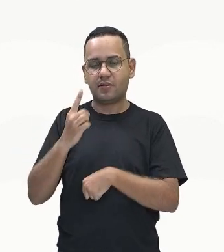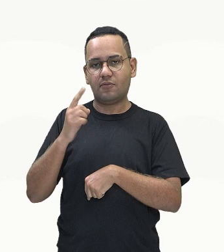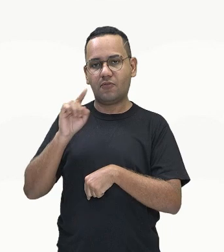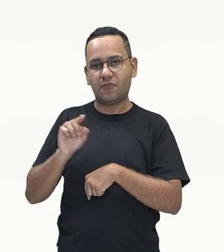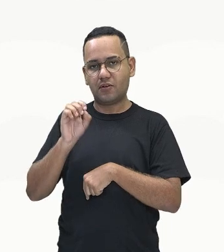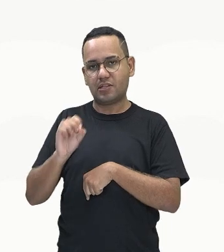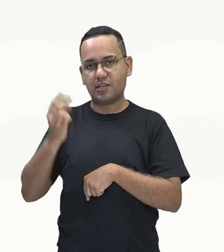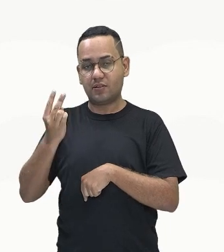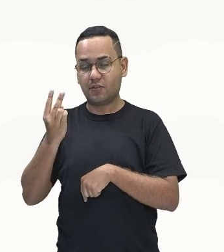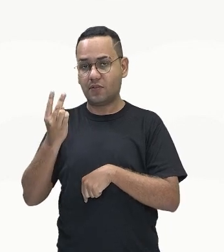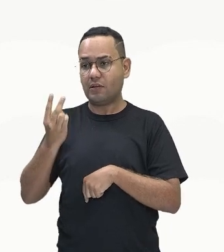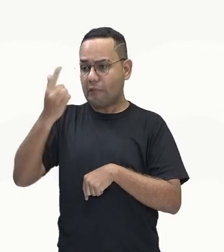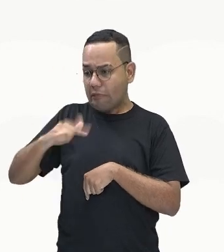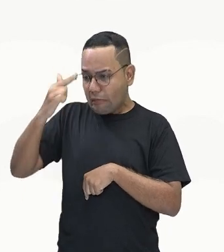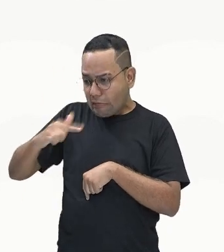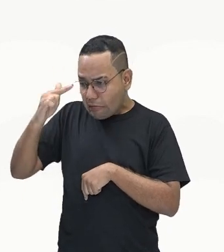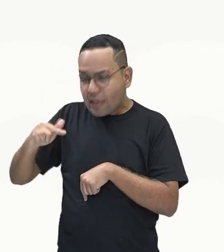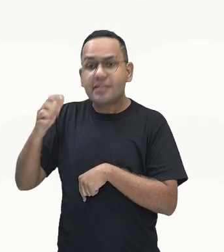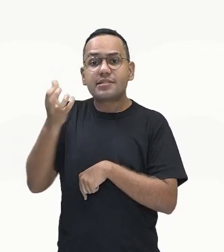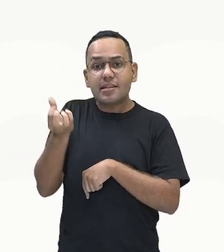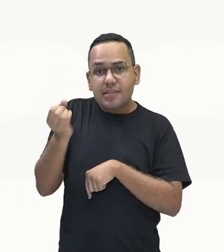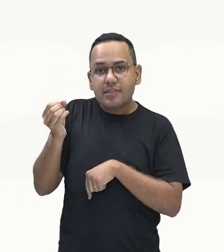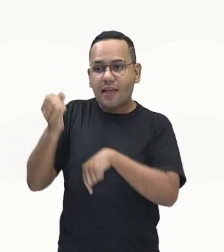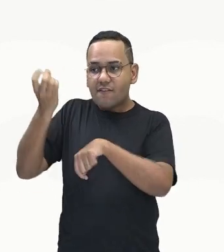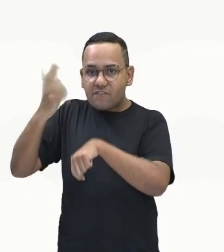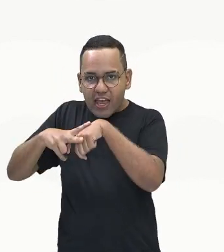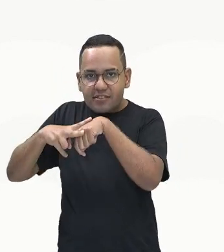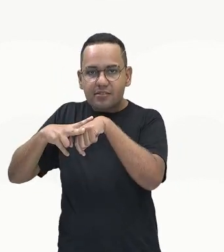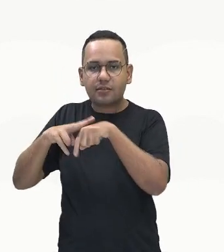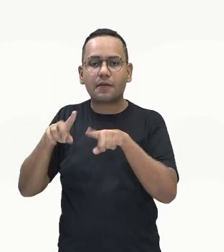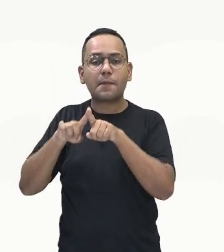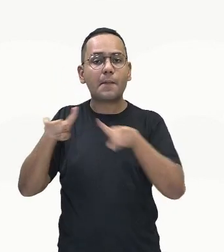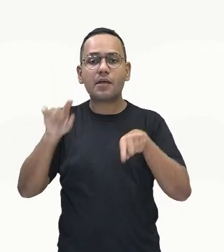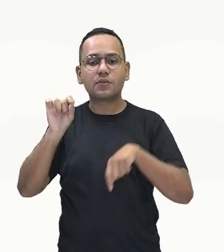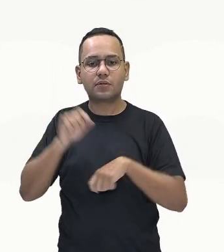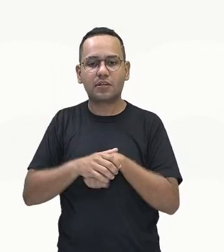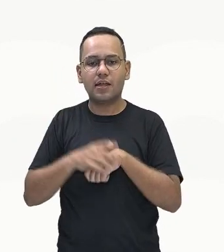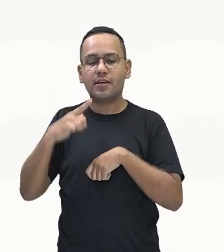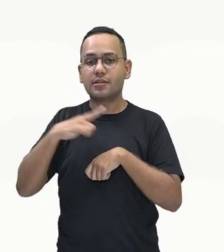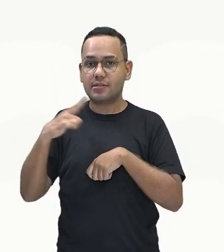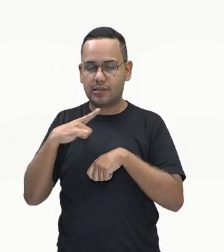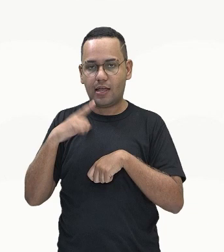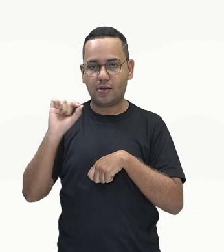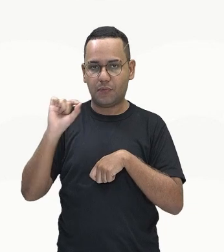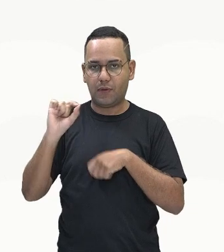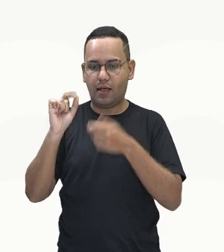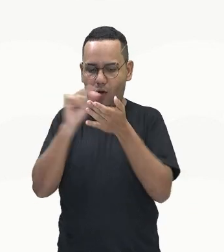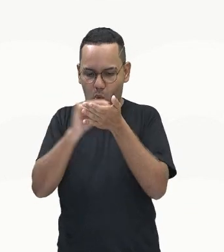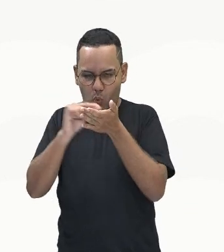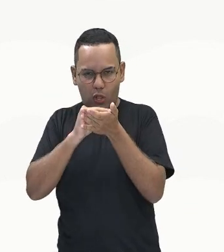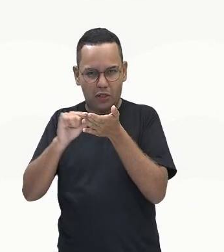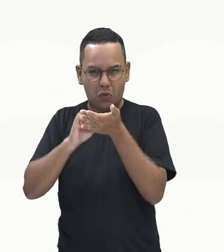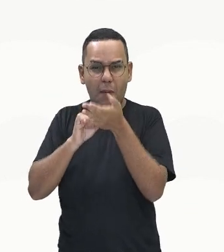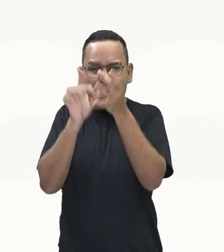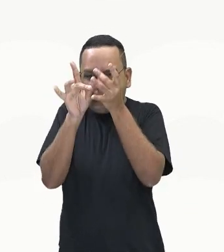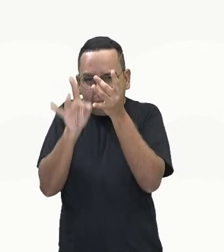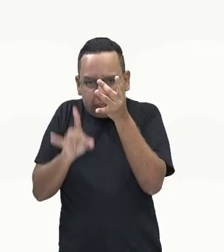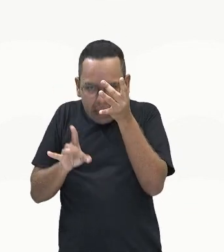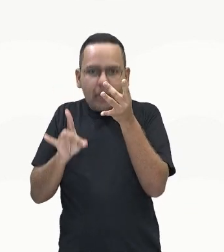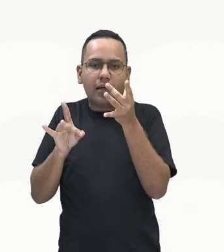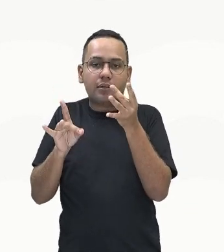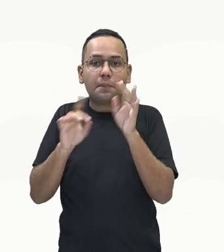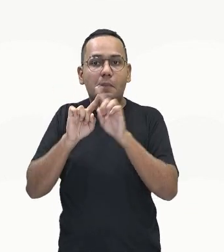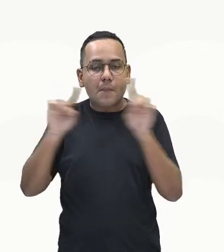professor, como é que o senhor conseguiu fazer esse cálculo? Existe uma coisinha chamada calculadora científica, tá bom? Os